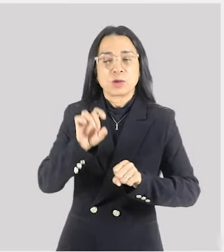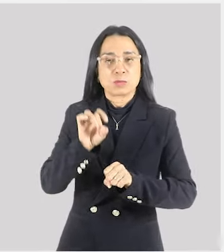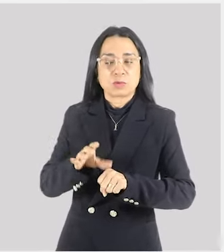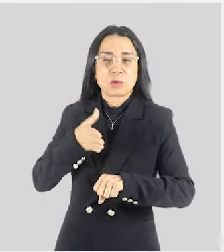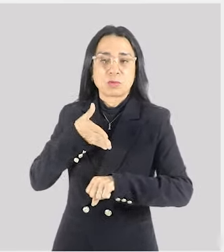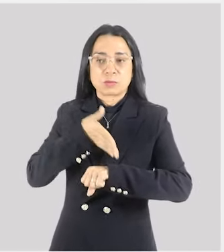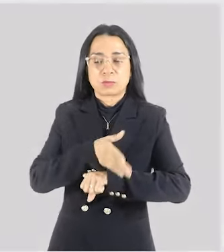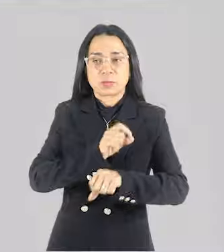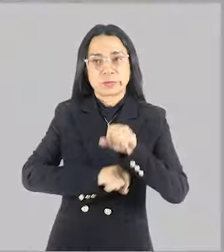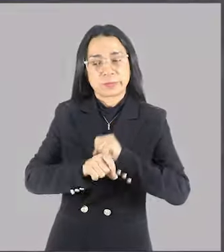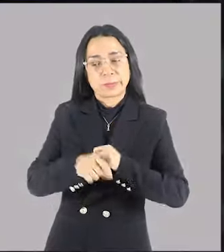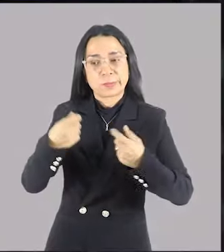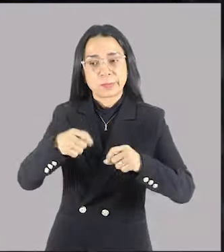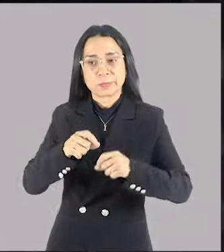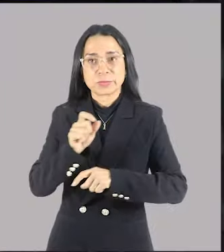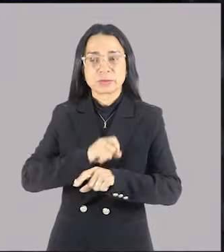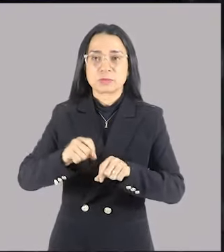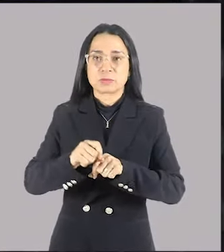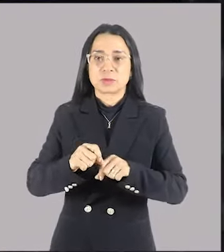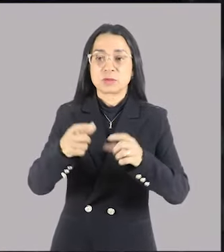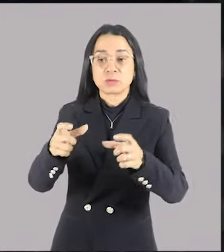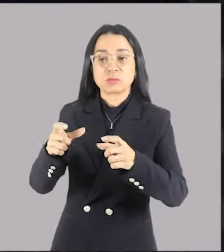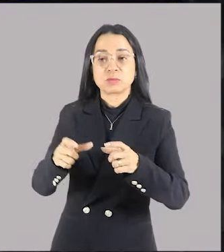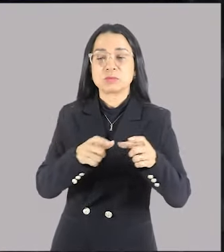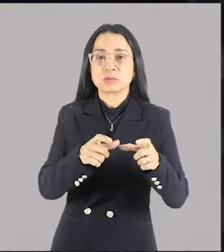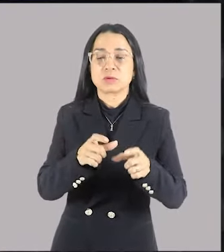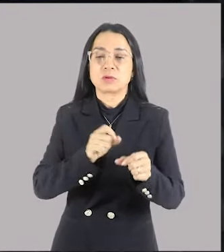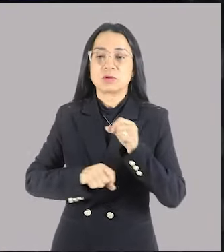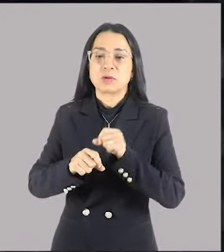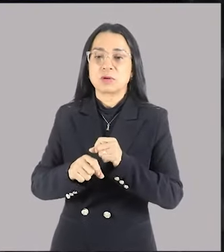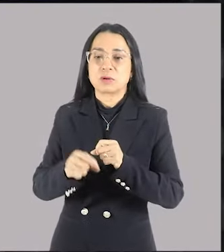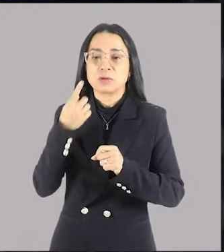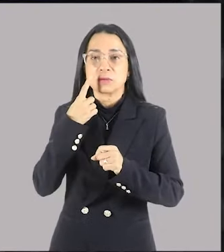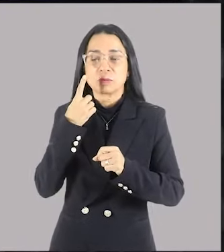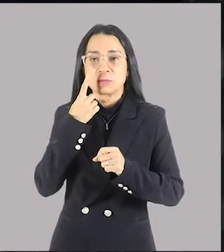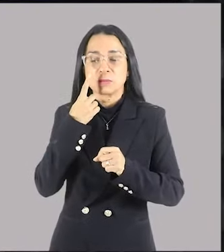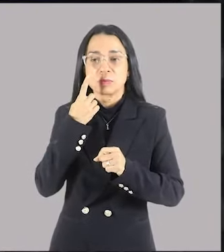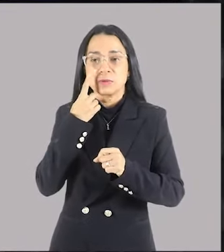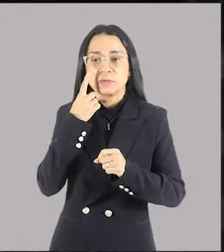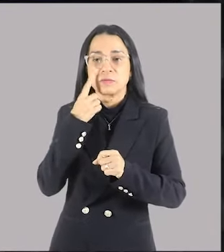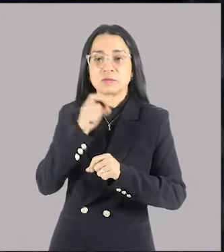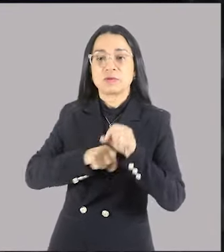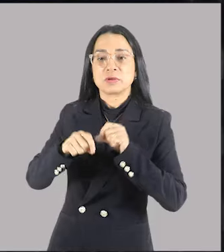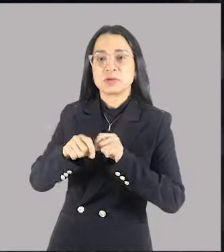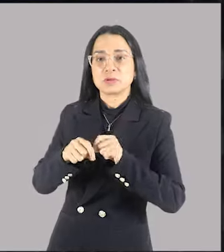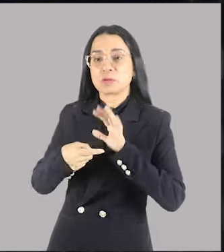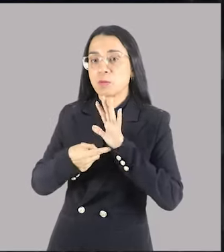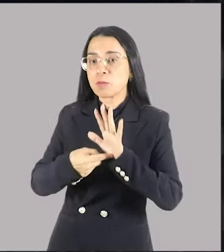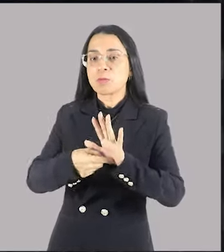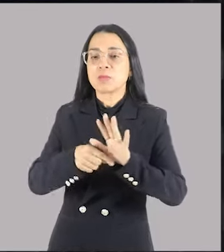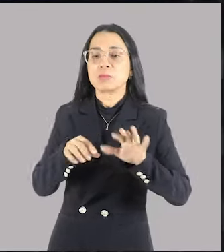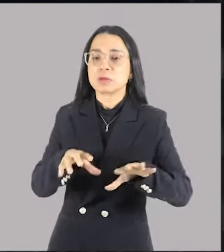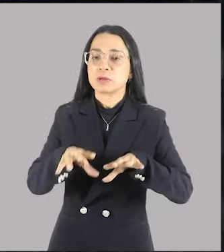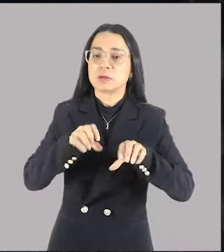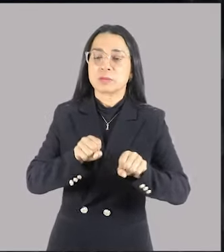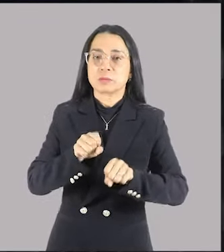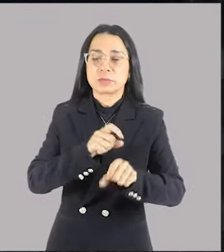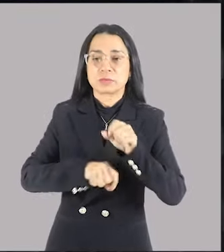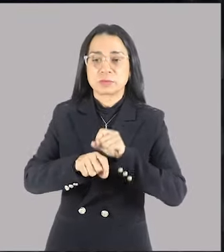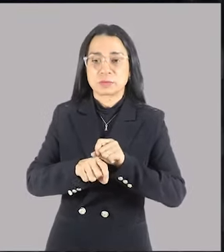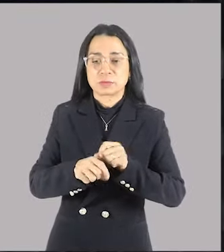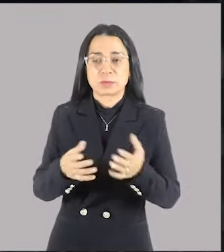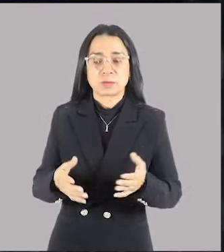a nesse caso ou as entidades ou os órgãos determine a posse daqueles servidores é necessário além de ser